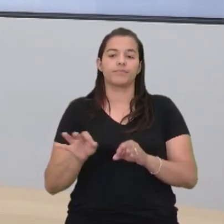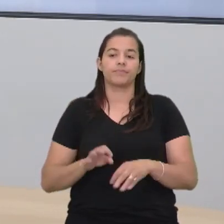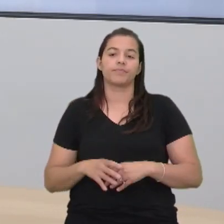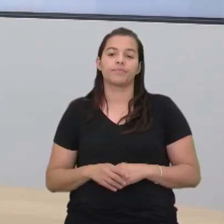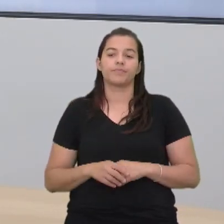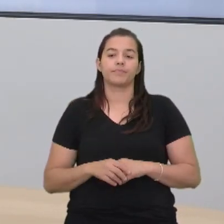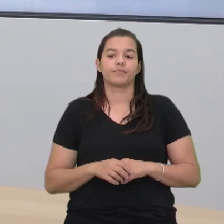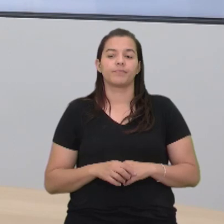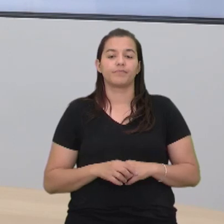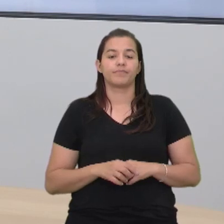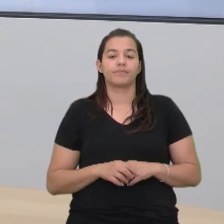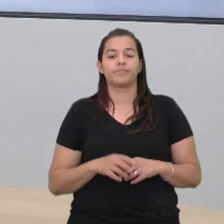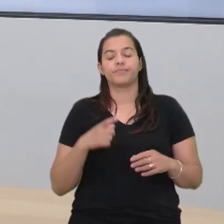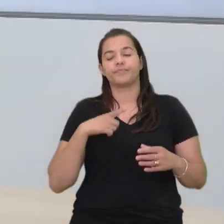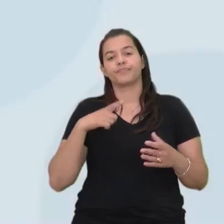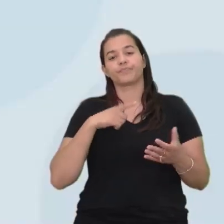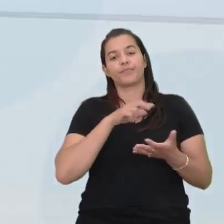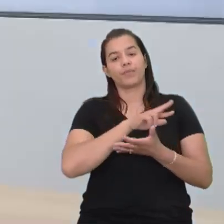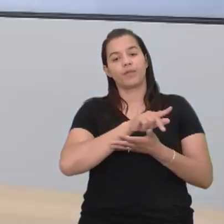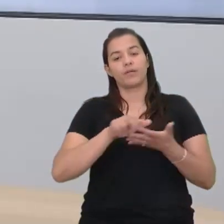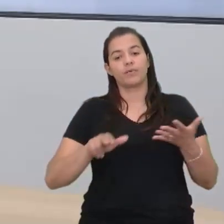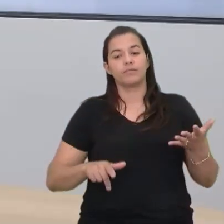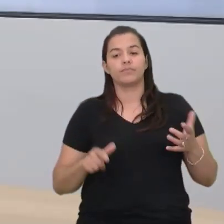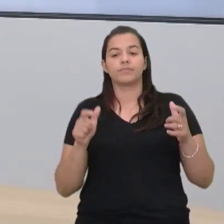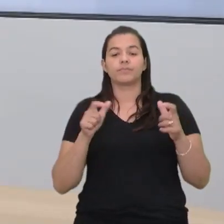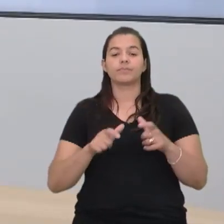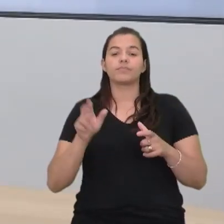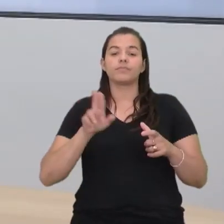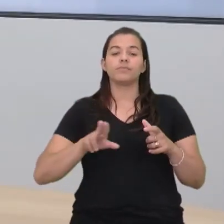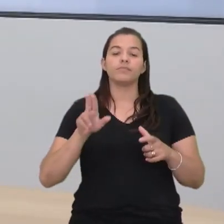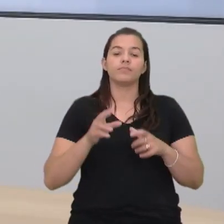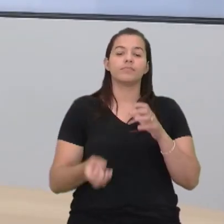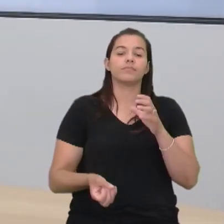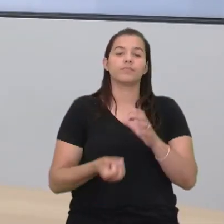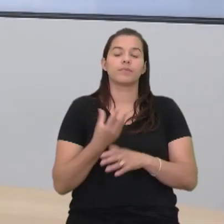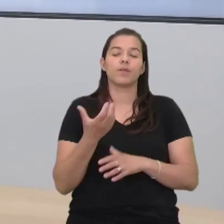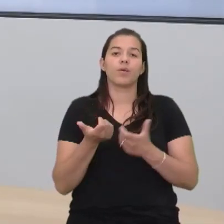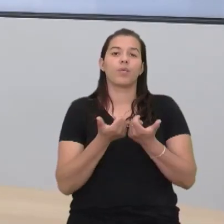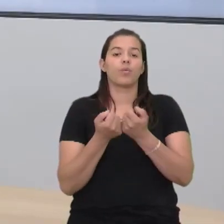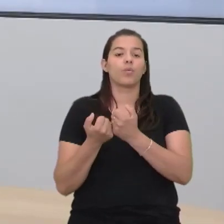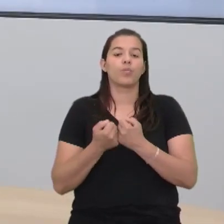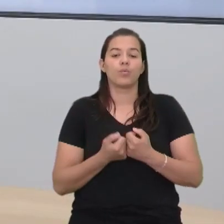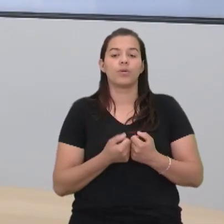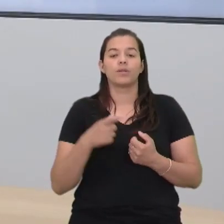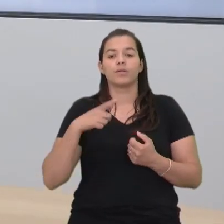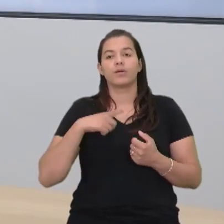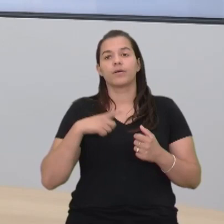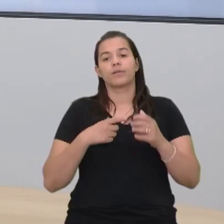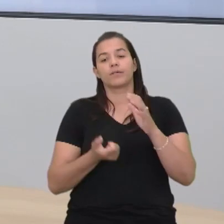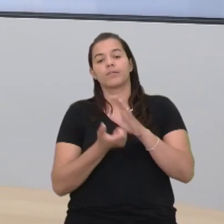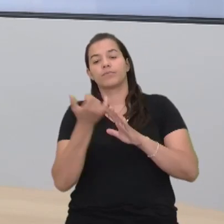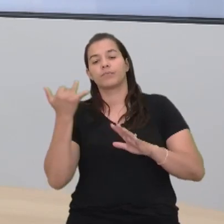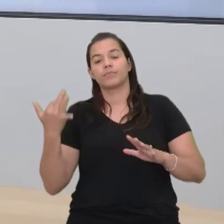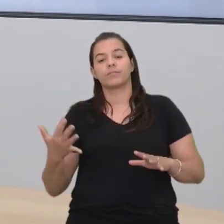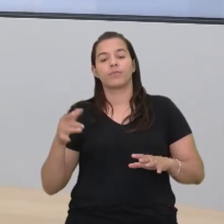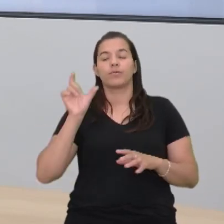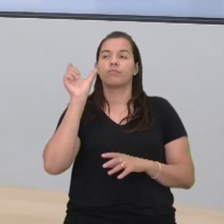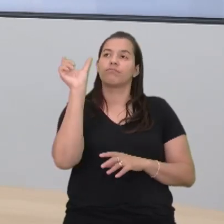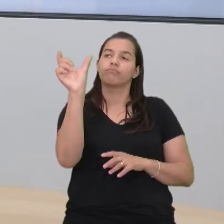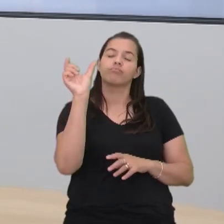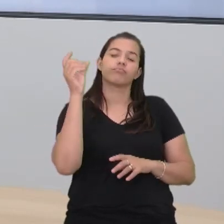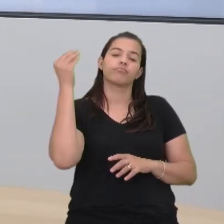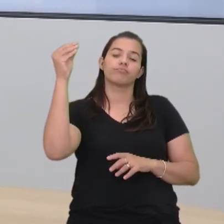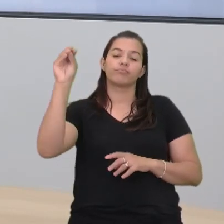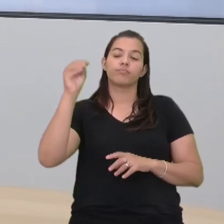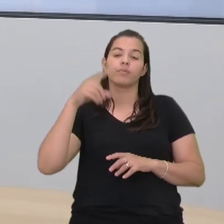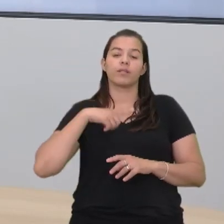próximo, variáveis. Esse a gente usa, vou até falar onde. Quando a gente cria um joguinho, por exemplo, e eu quero pôr o total de pontos, eu crio uma variável para ser o total. Então, toda